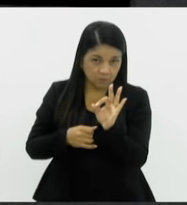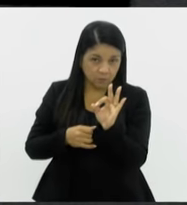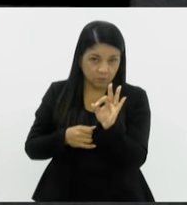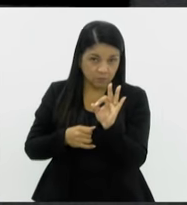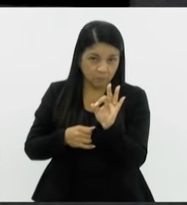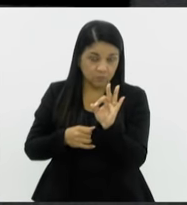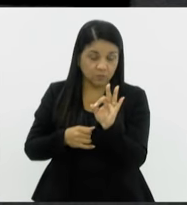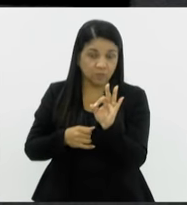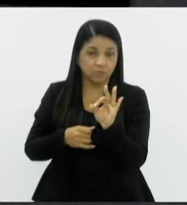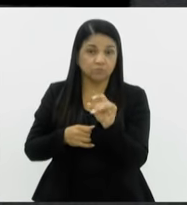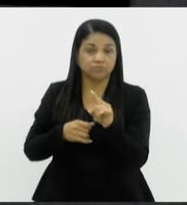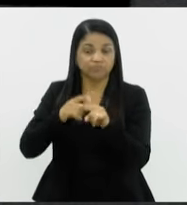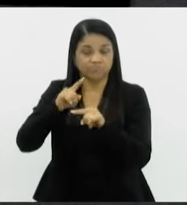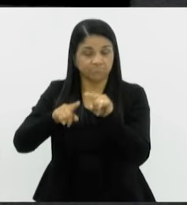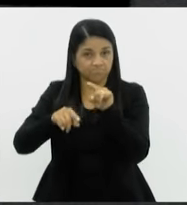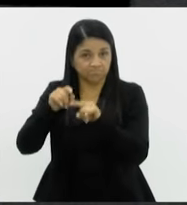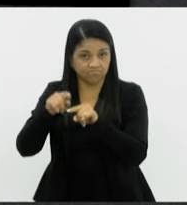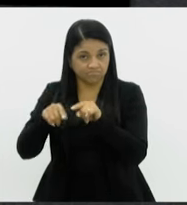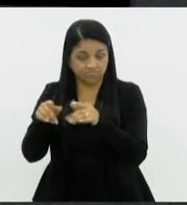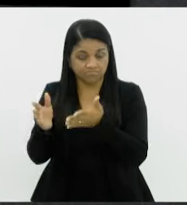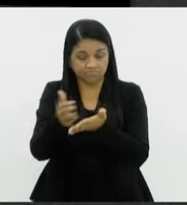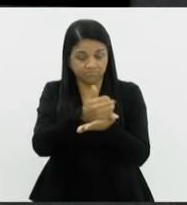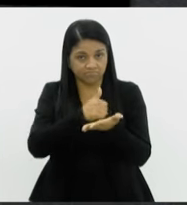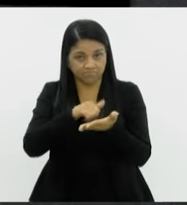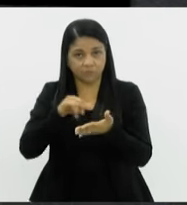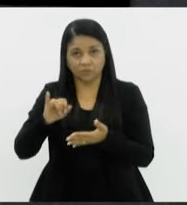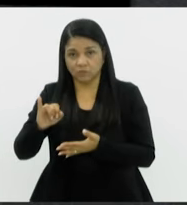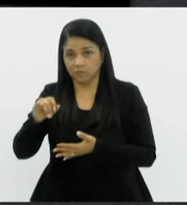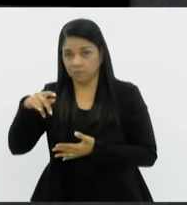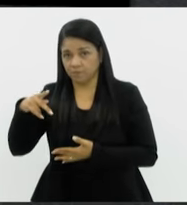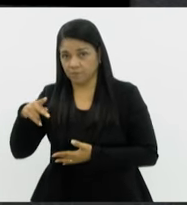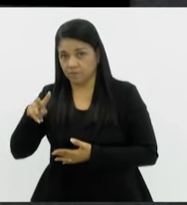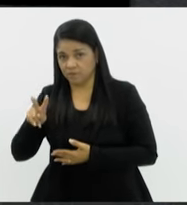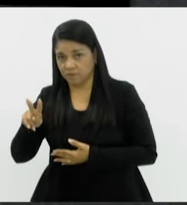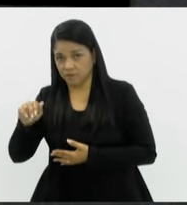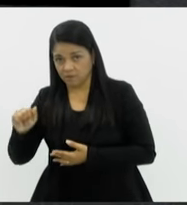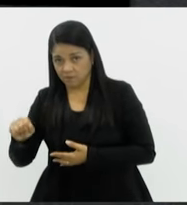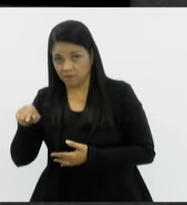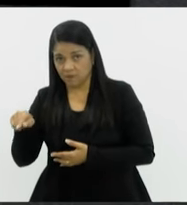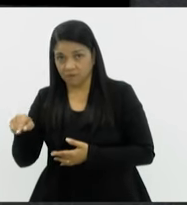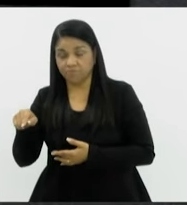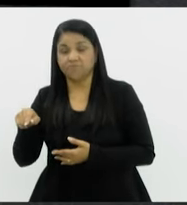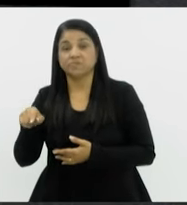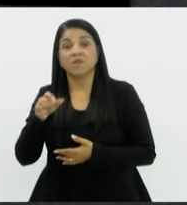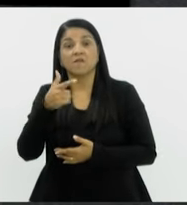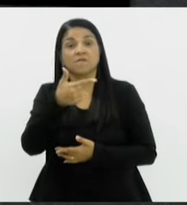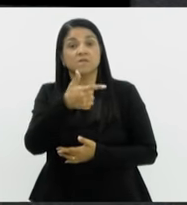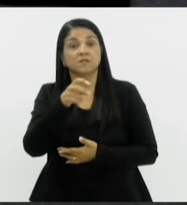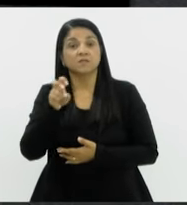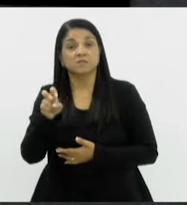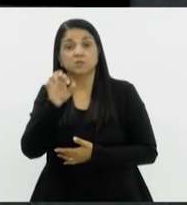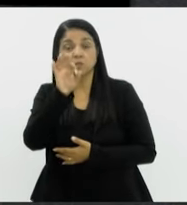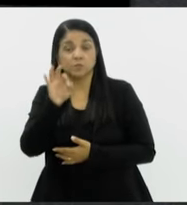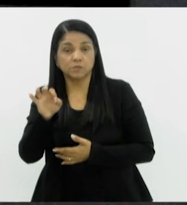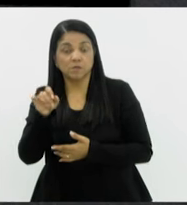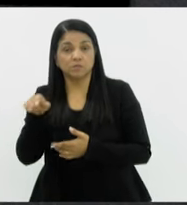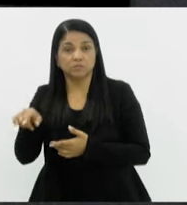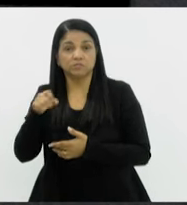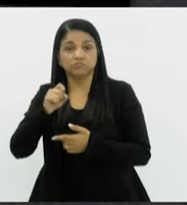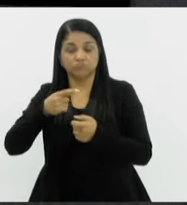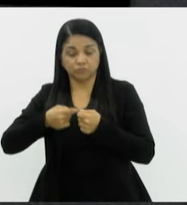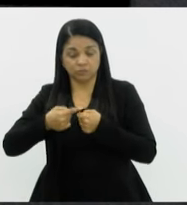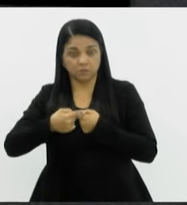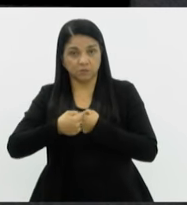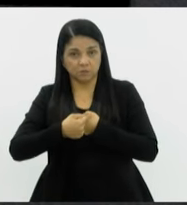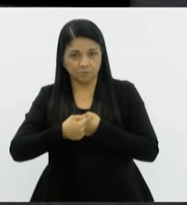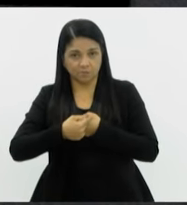do produto arrecadado do IPVA é titularizado pelos municípios, que estão também